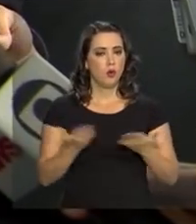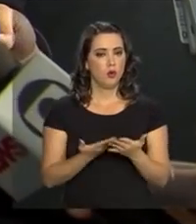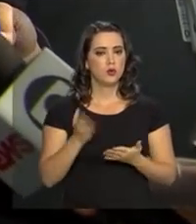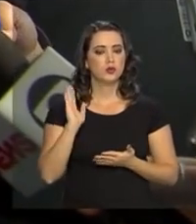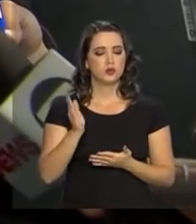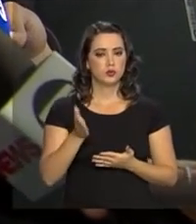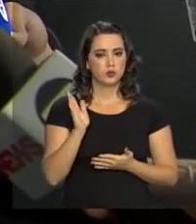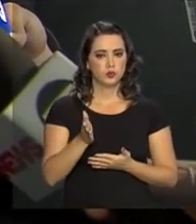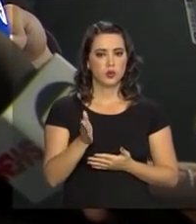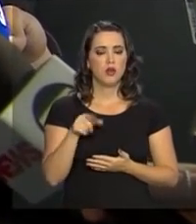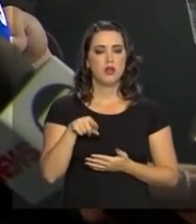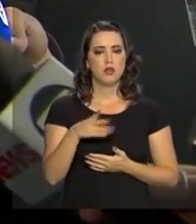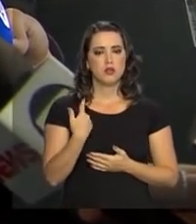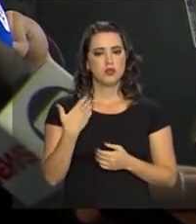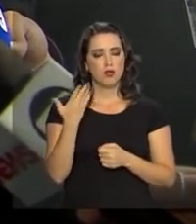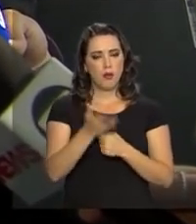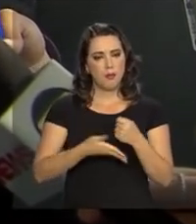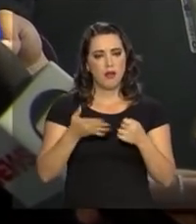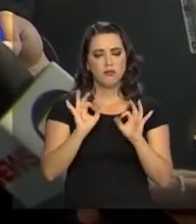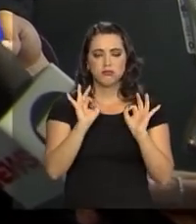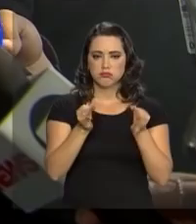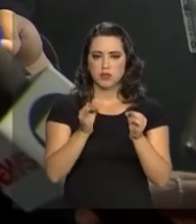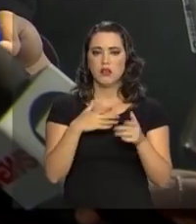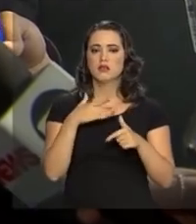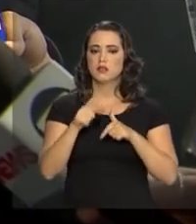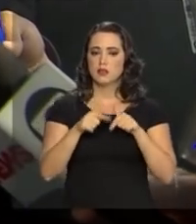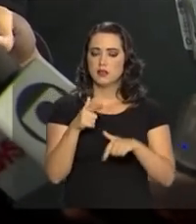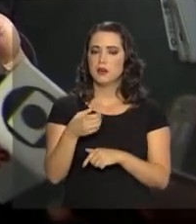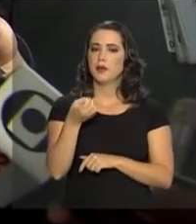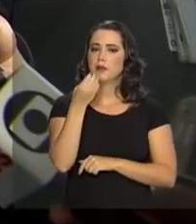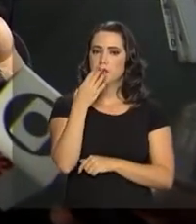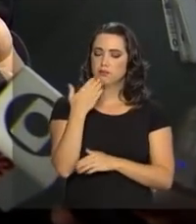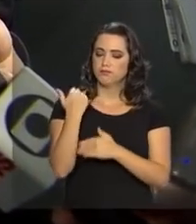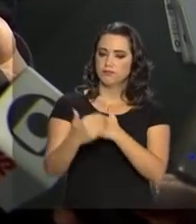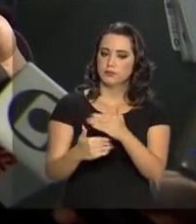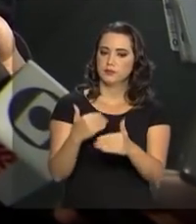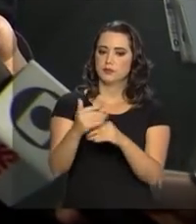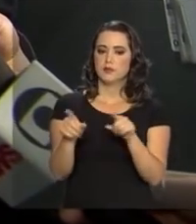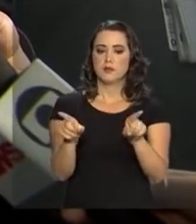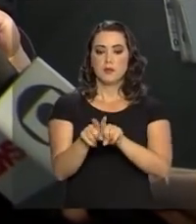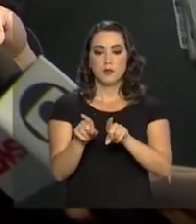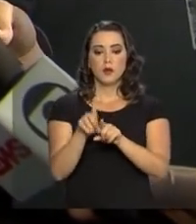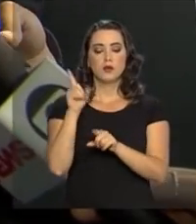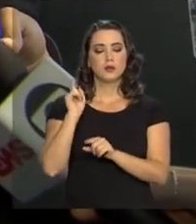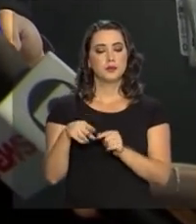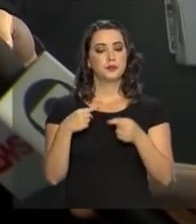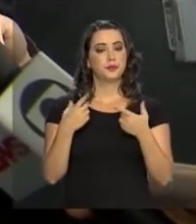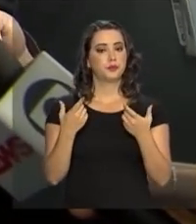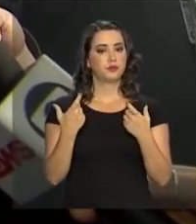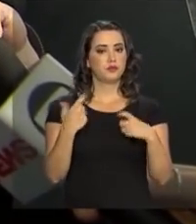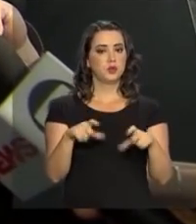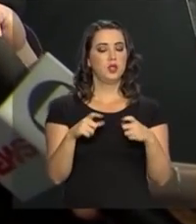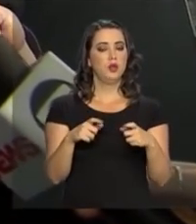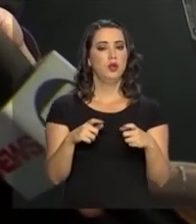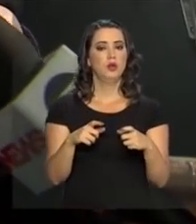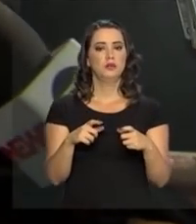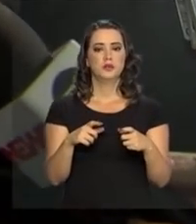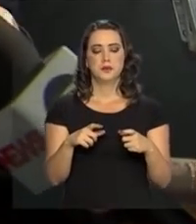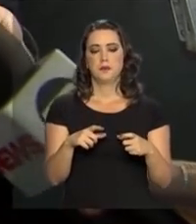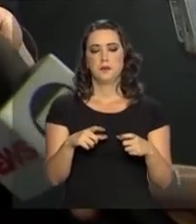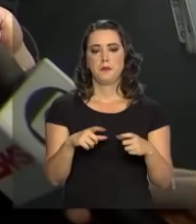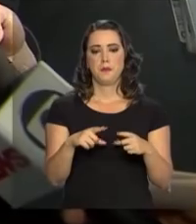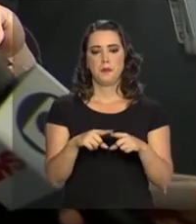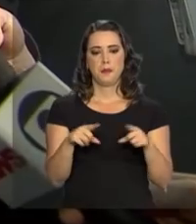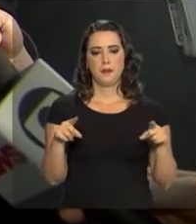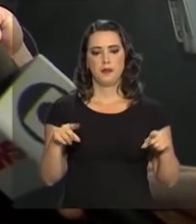tem uma estabilidade funcional muito grande. Também é um gabinete, é uma você